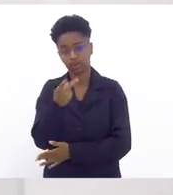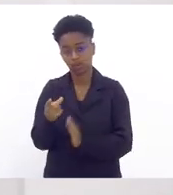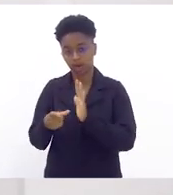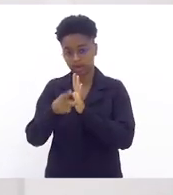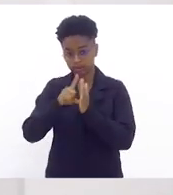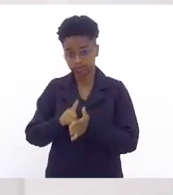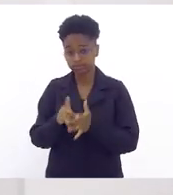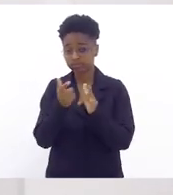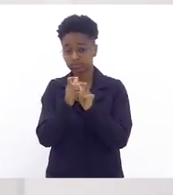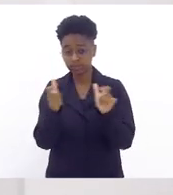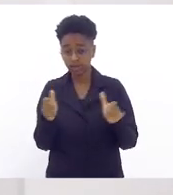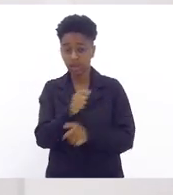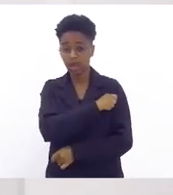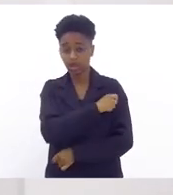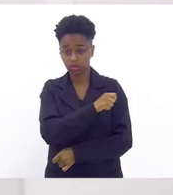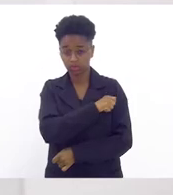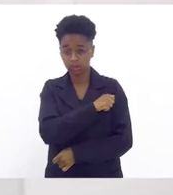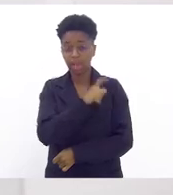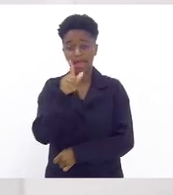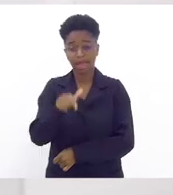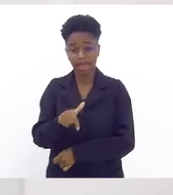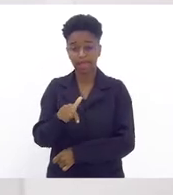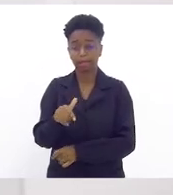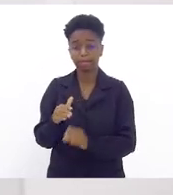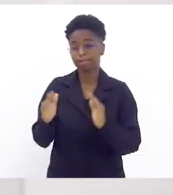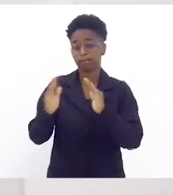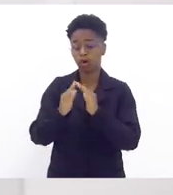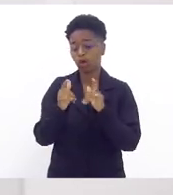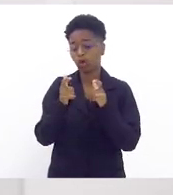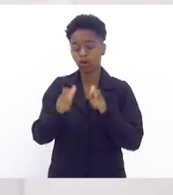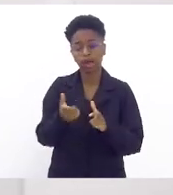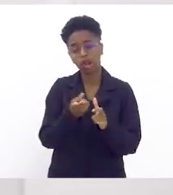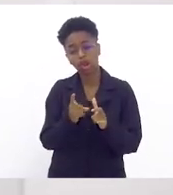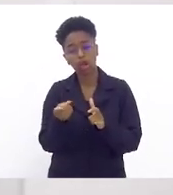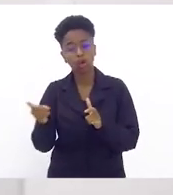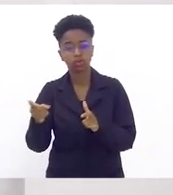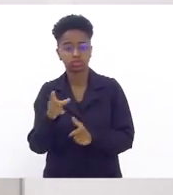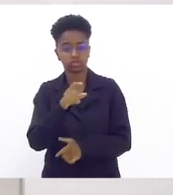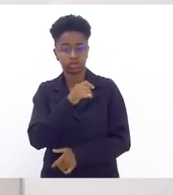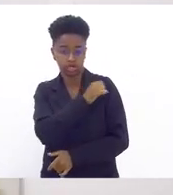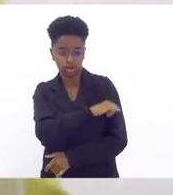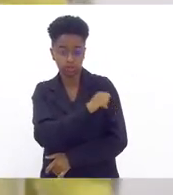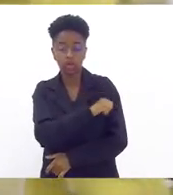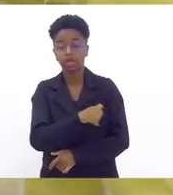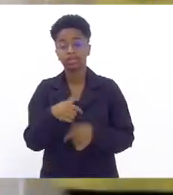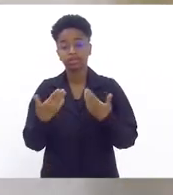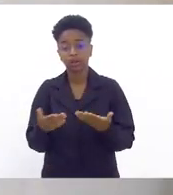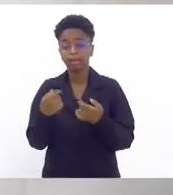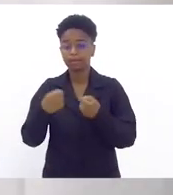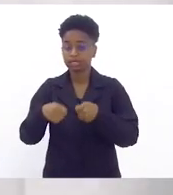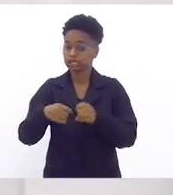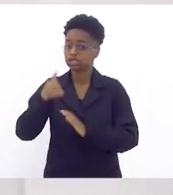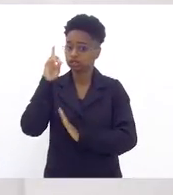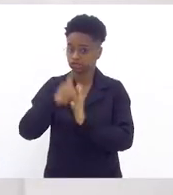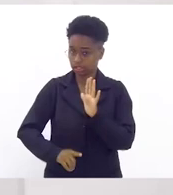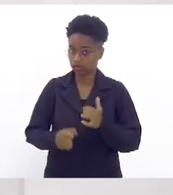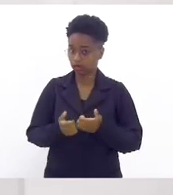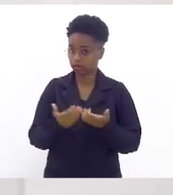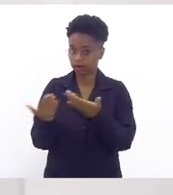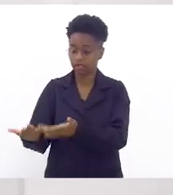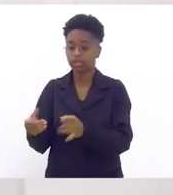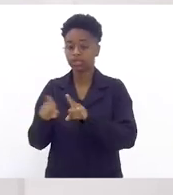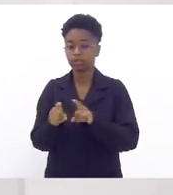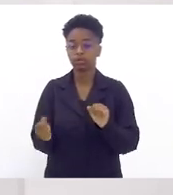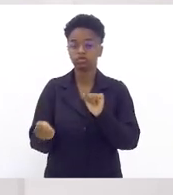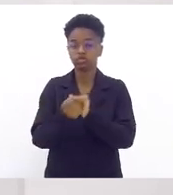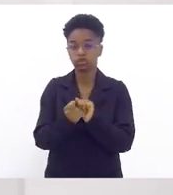a maioria dos Estudantes são de origem popular da Periferia do Rio de Janeiro e precisa desse direito garantido junto